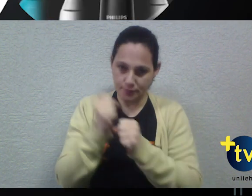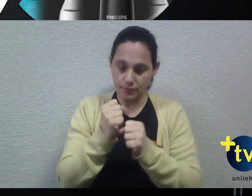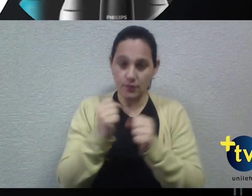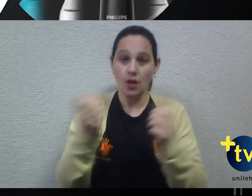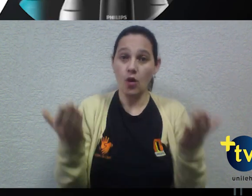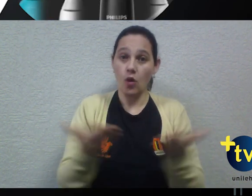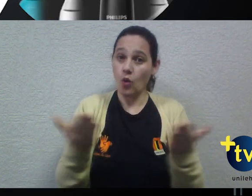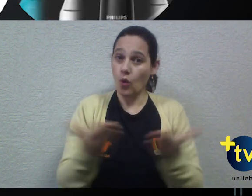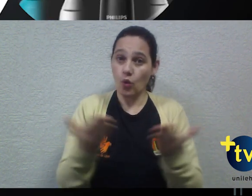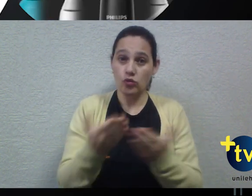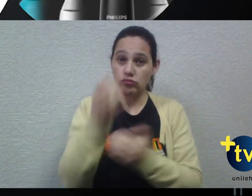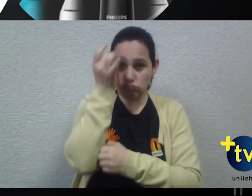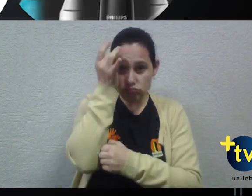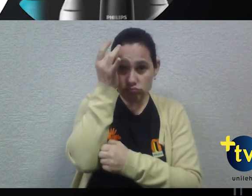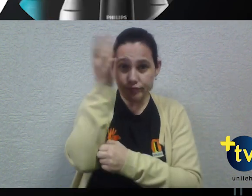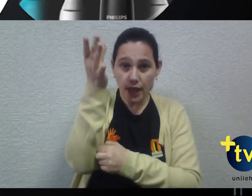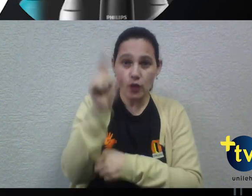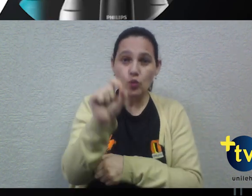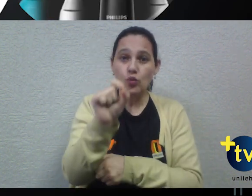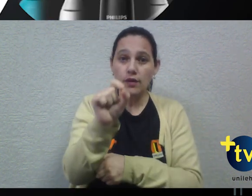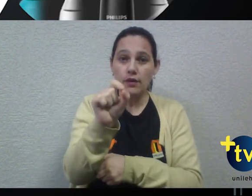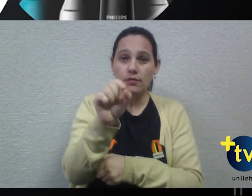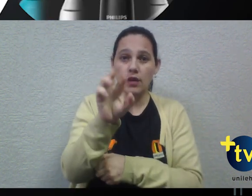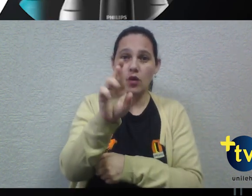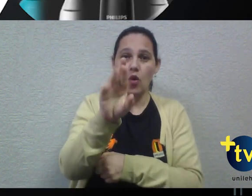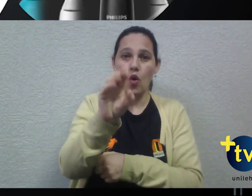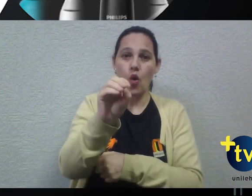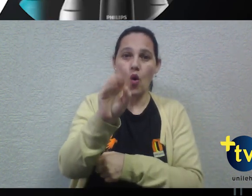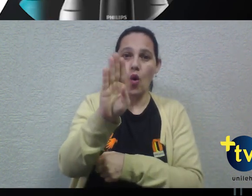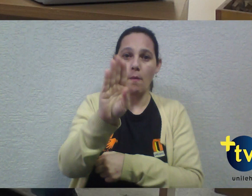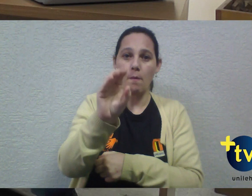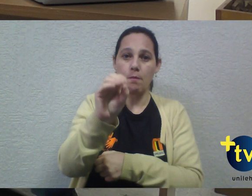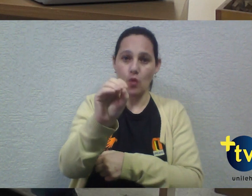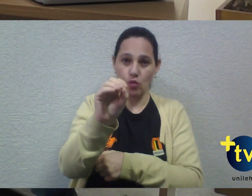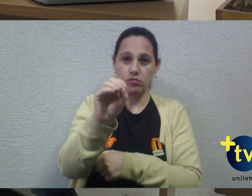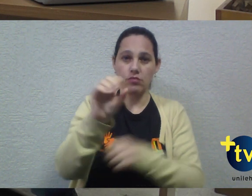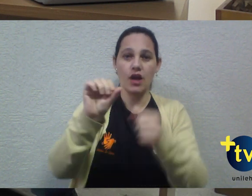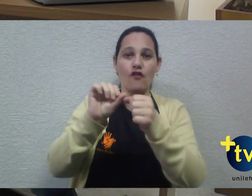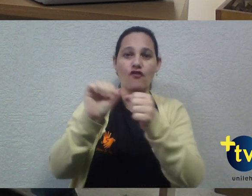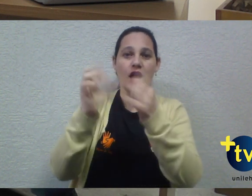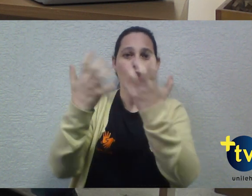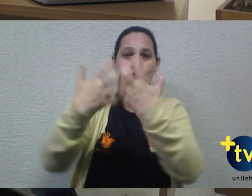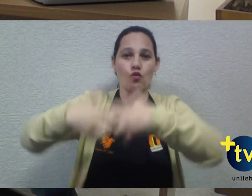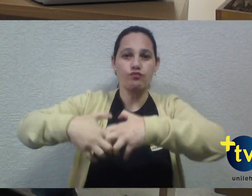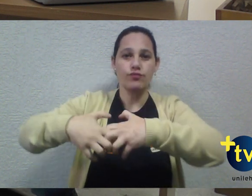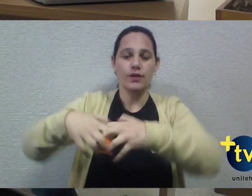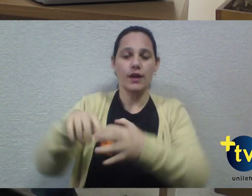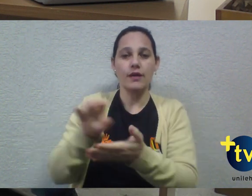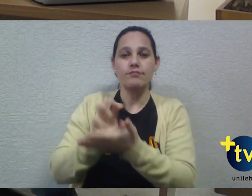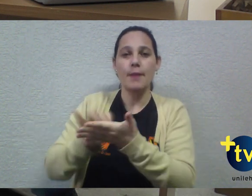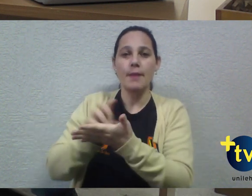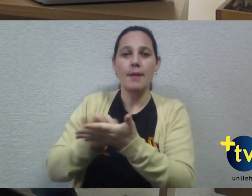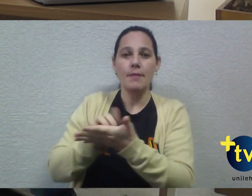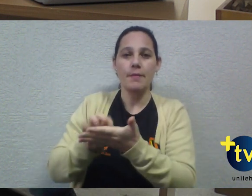você coloca as determinadas funções e ele mesmo consegue limpar o chão da casa sem um mínimo de